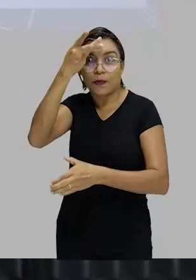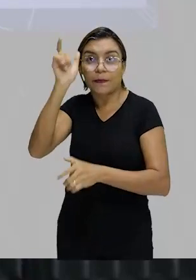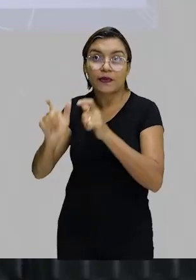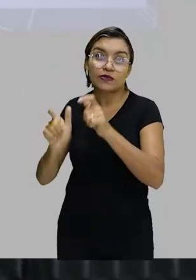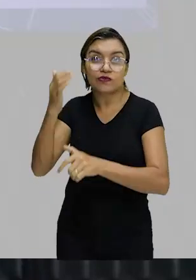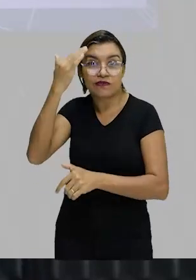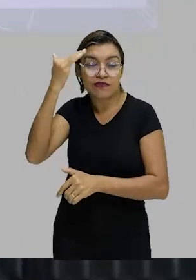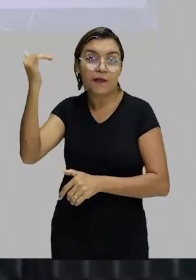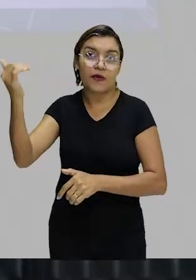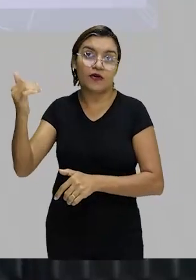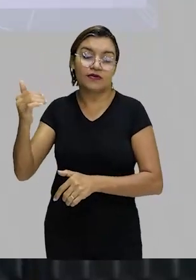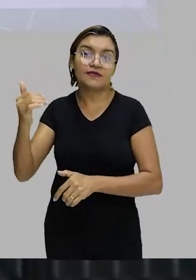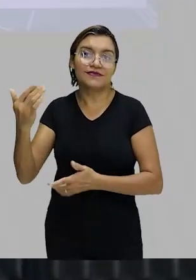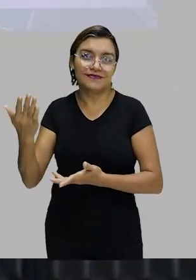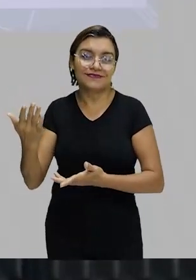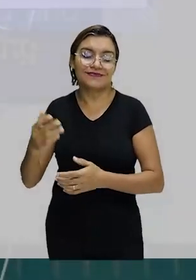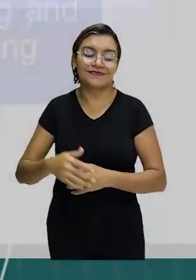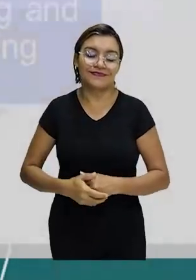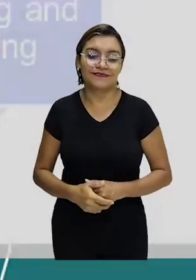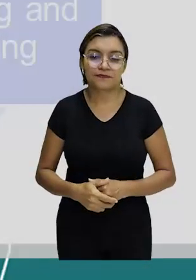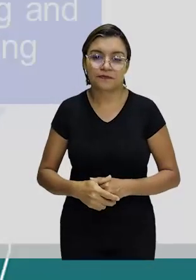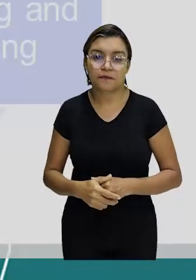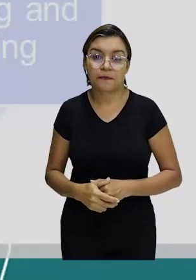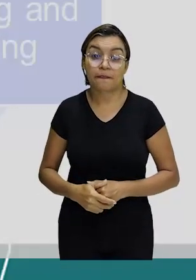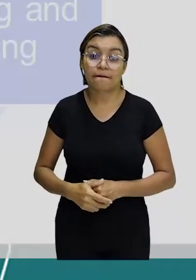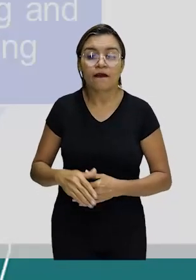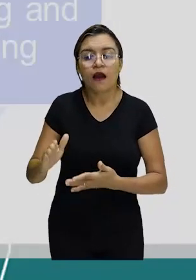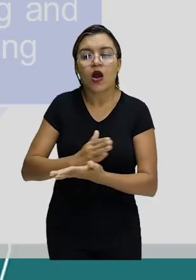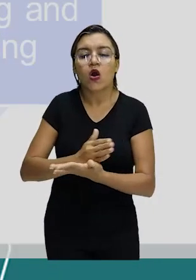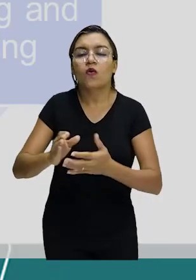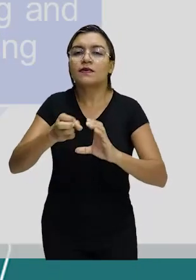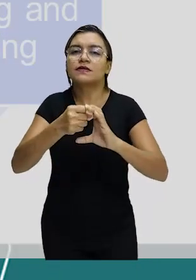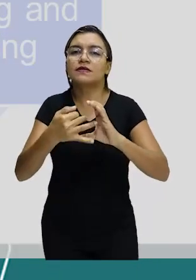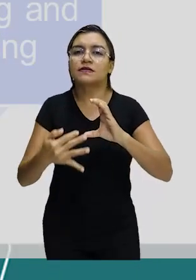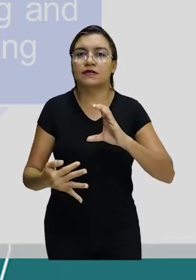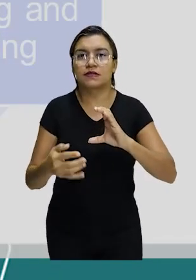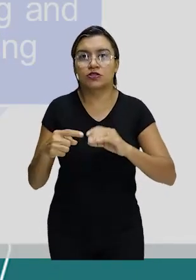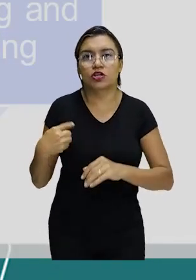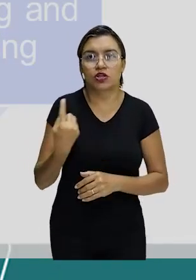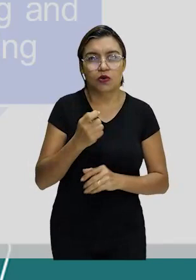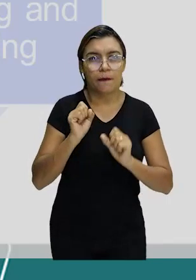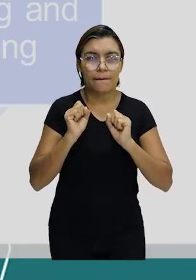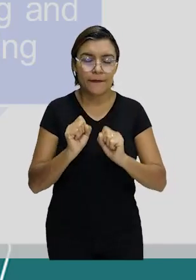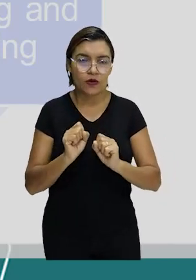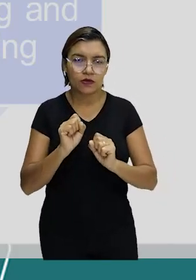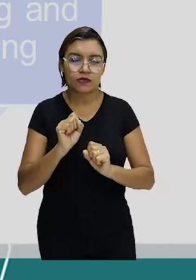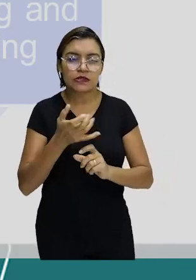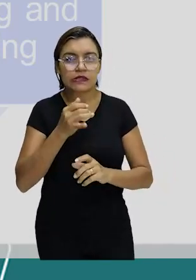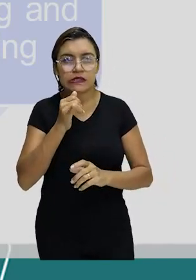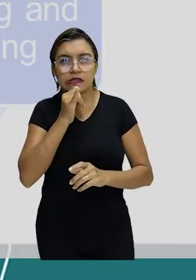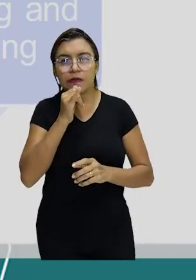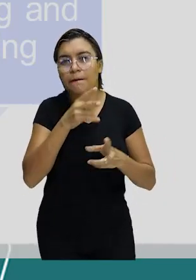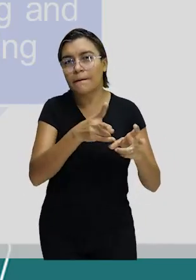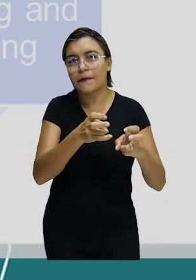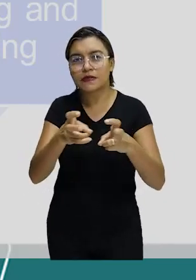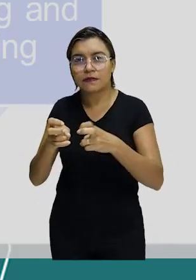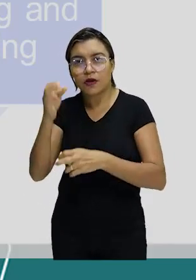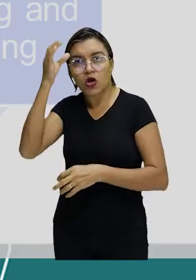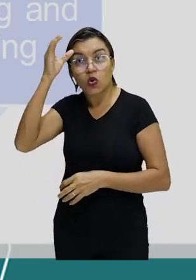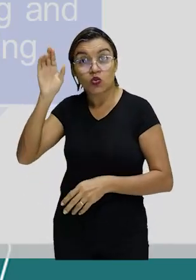manifestações de certos padrões sociais. Tá? Algumas características, então, que a gente pode destacar quando nós pensamos em cultura